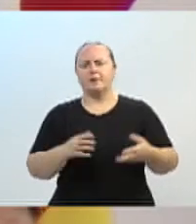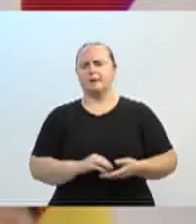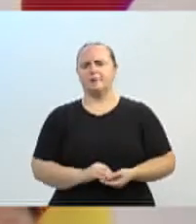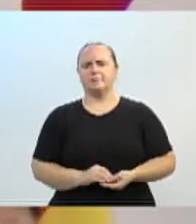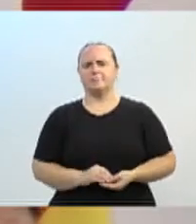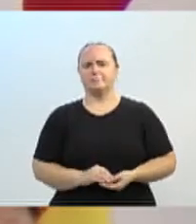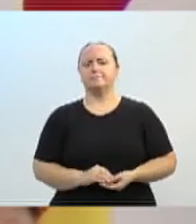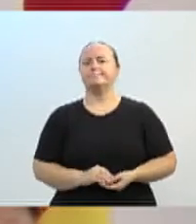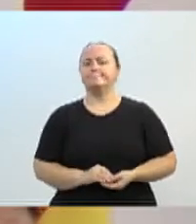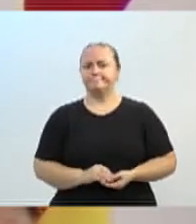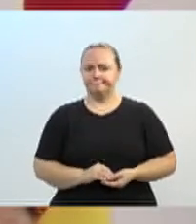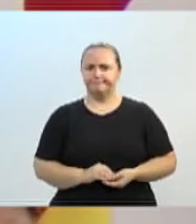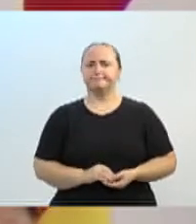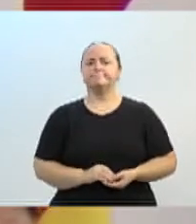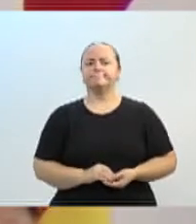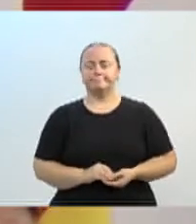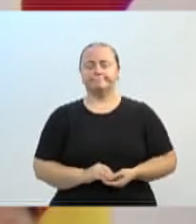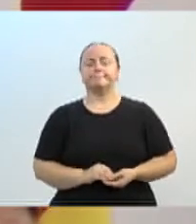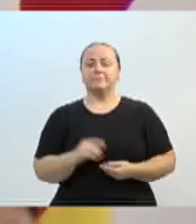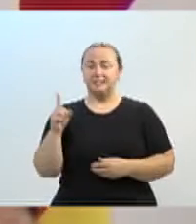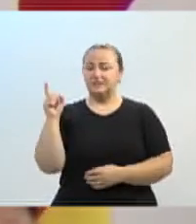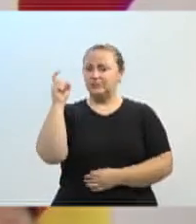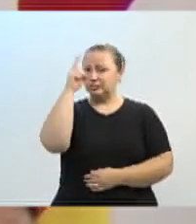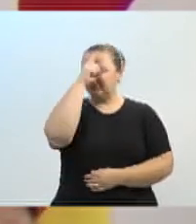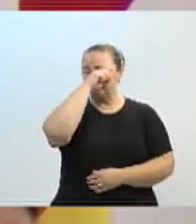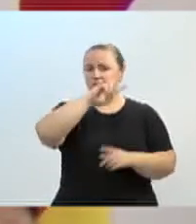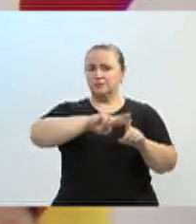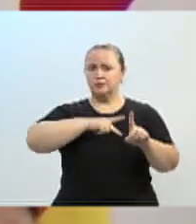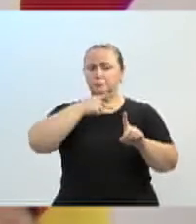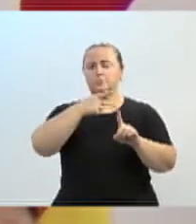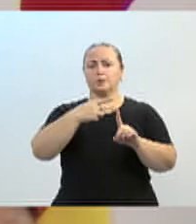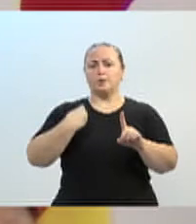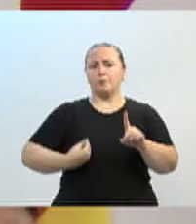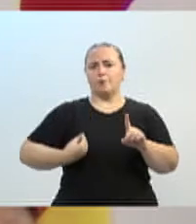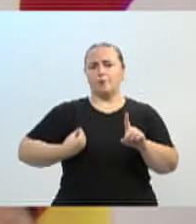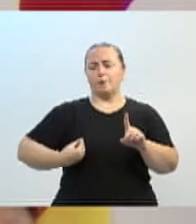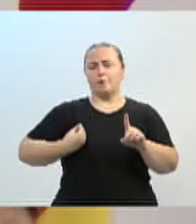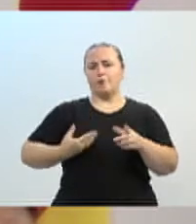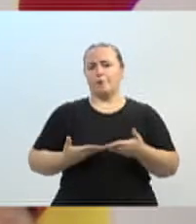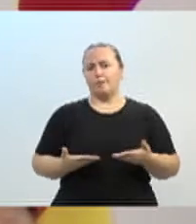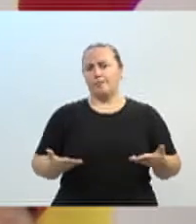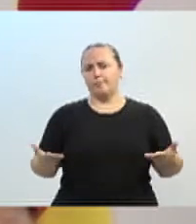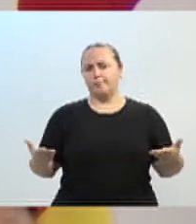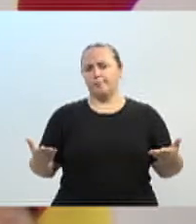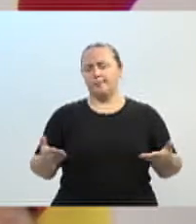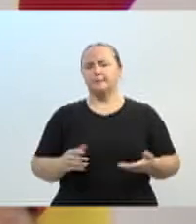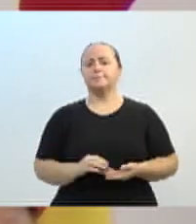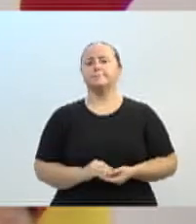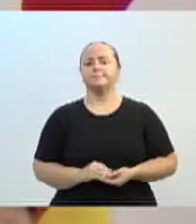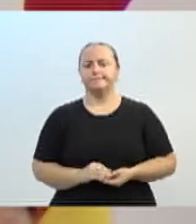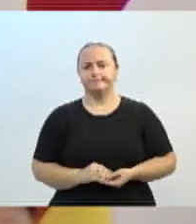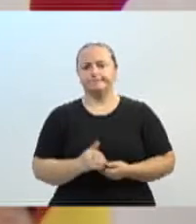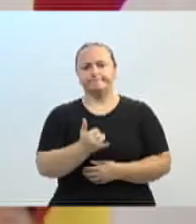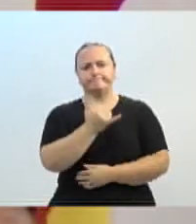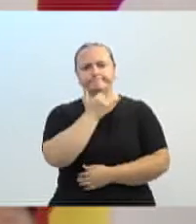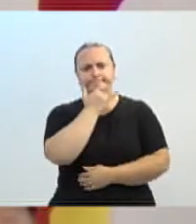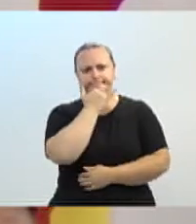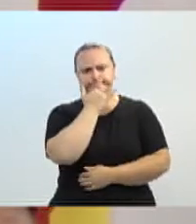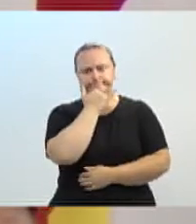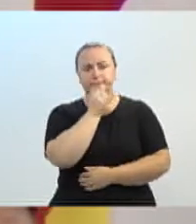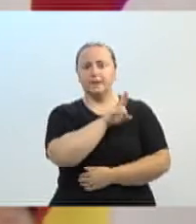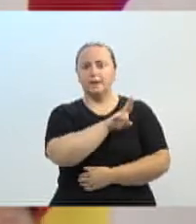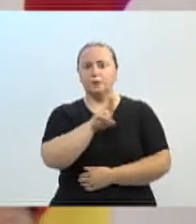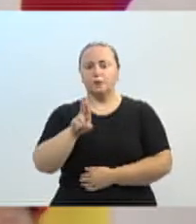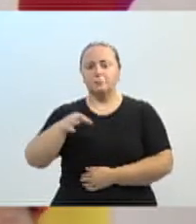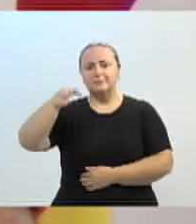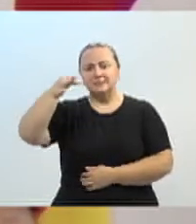senão dificultar ainda mais a vida deste setor. Com o perdão da expressão, o nome correto